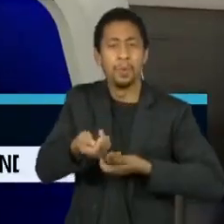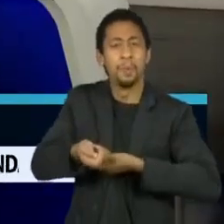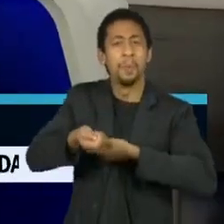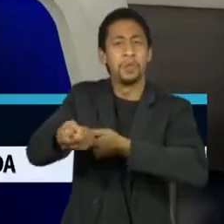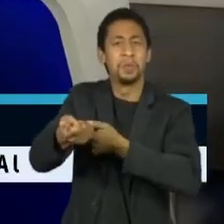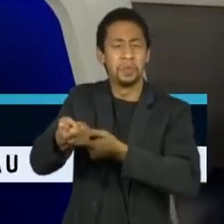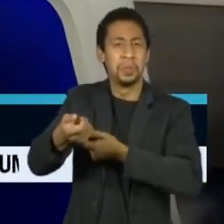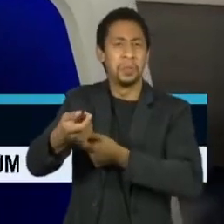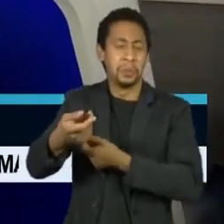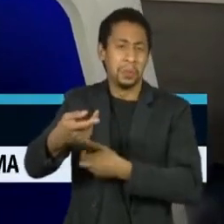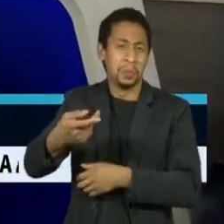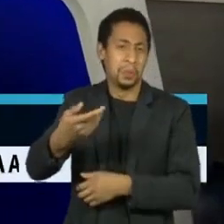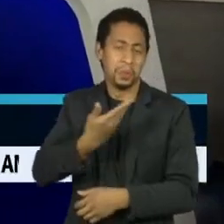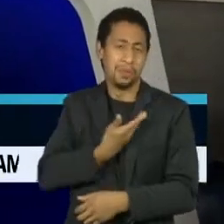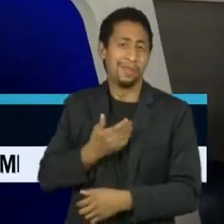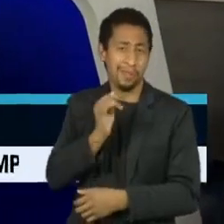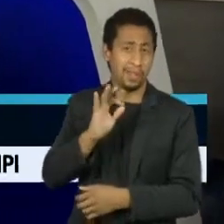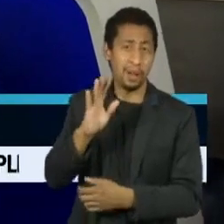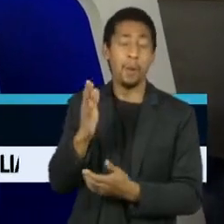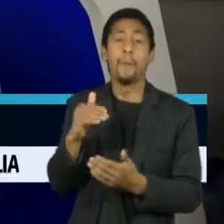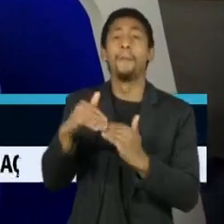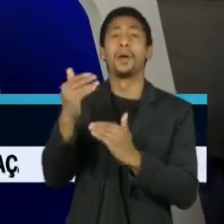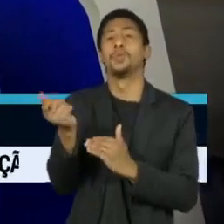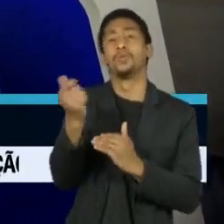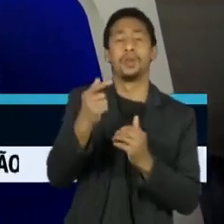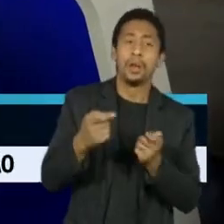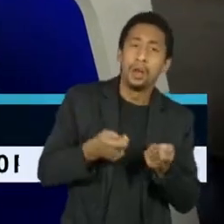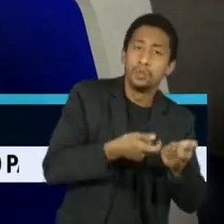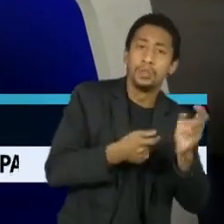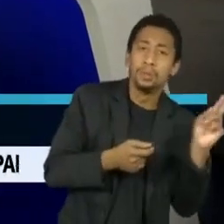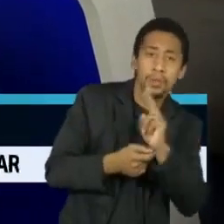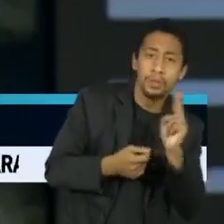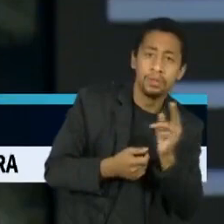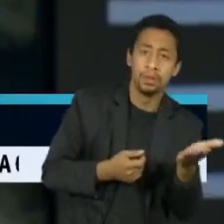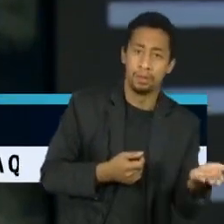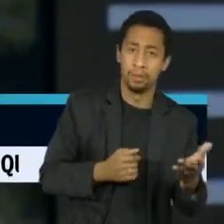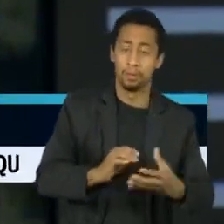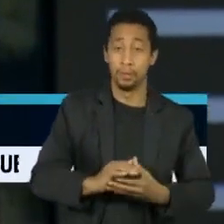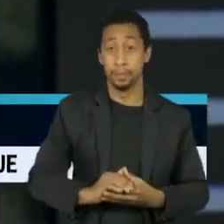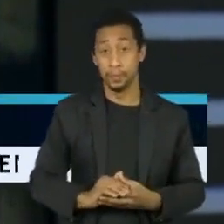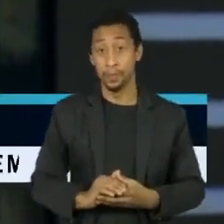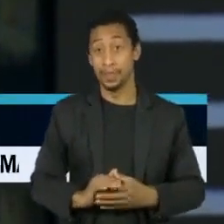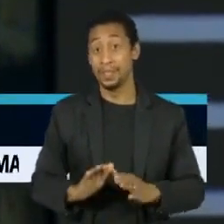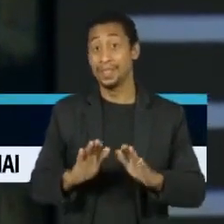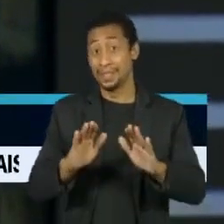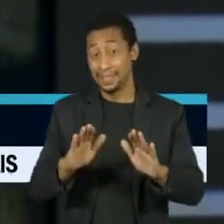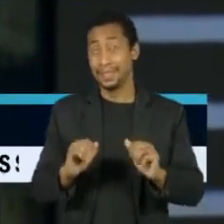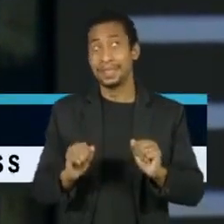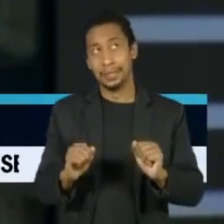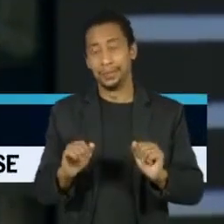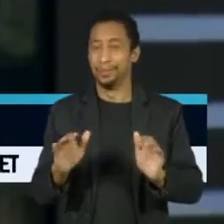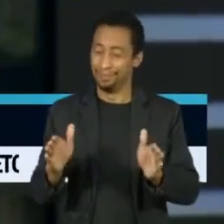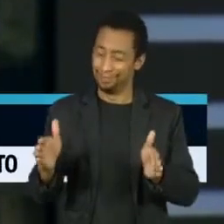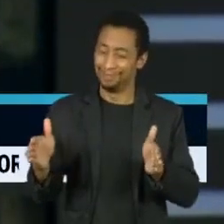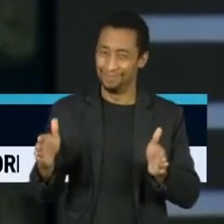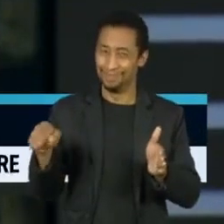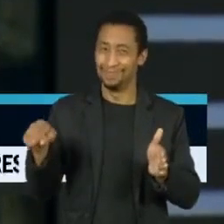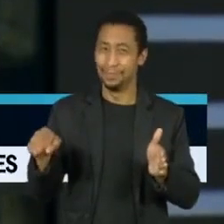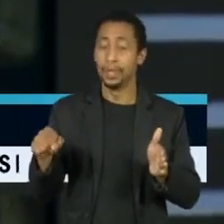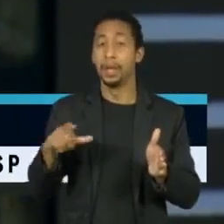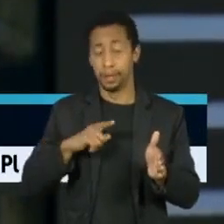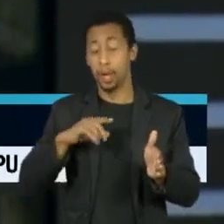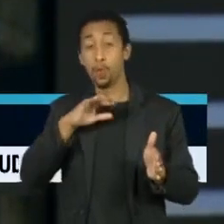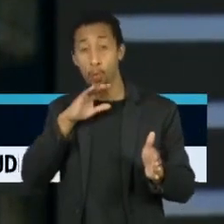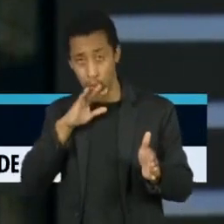do que a auxílio emergencial e era nós estamos entre o o ruim e muito ruim né esse que é o problema